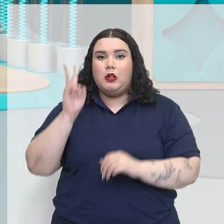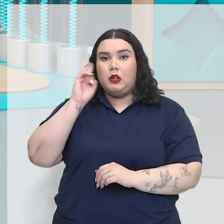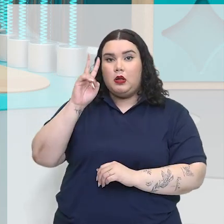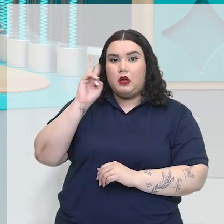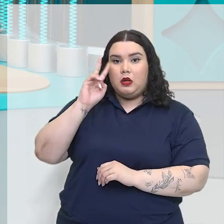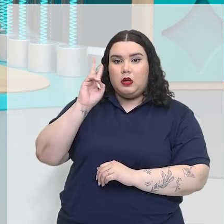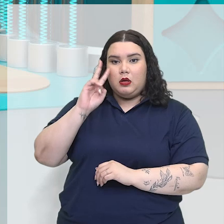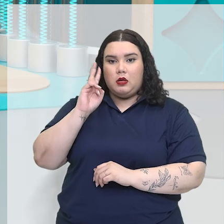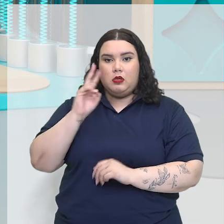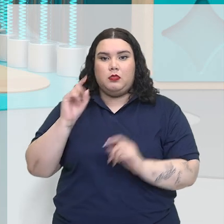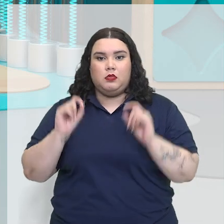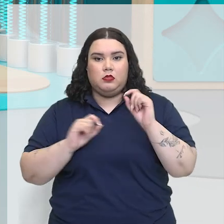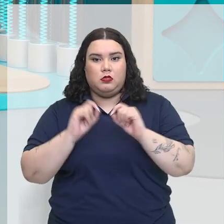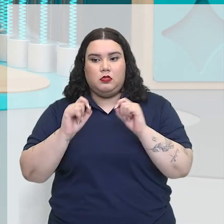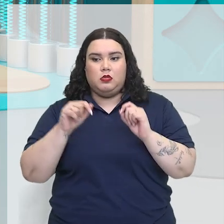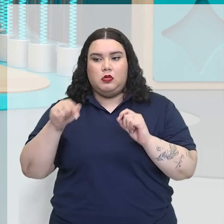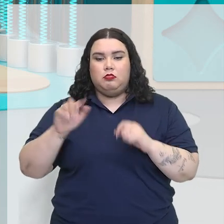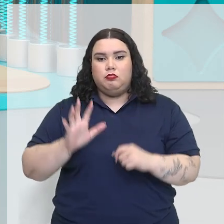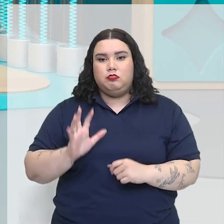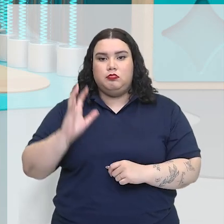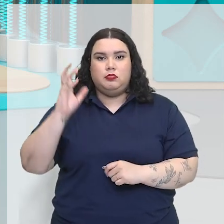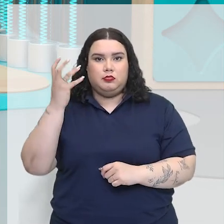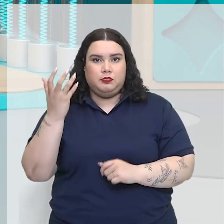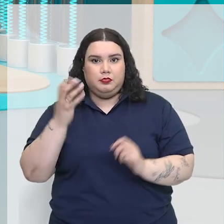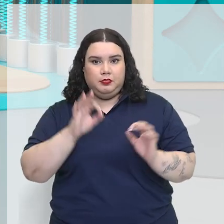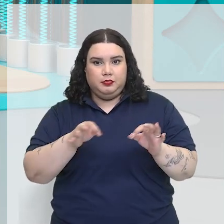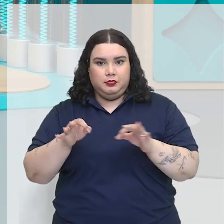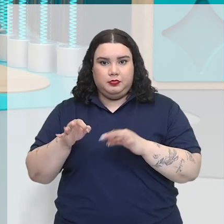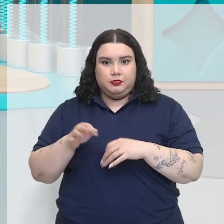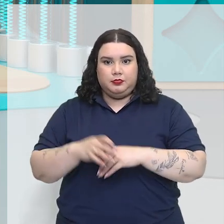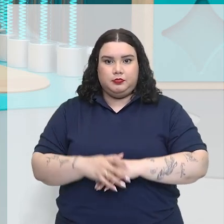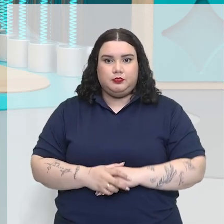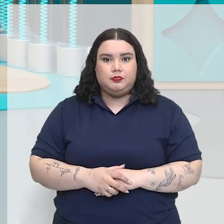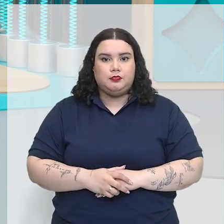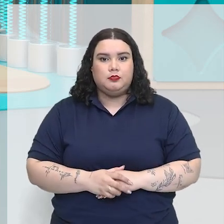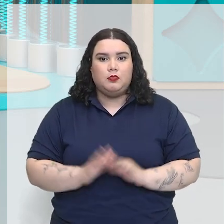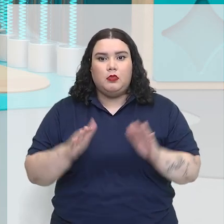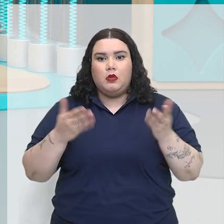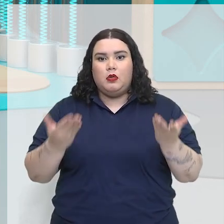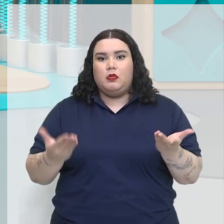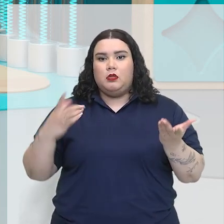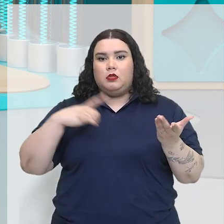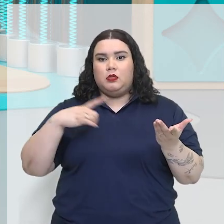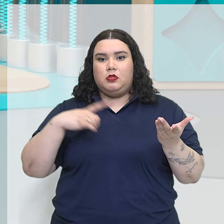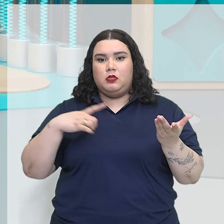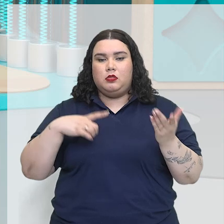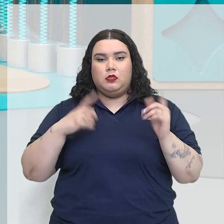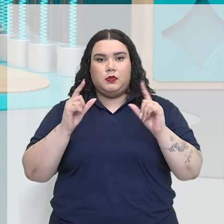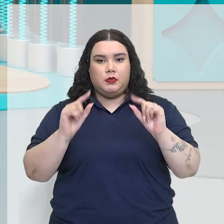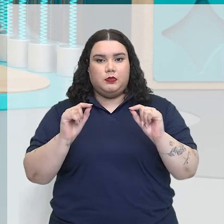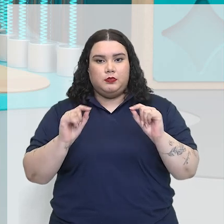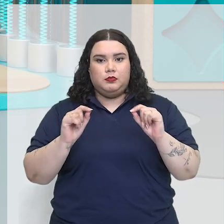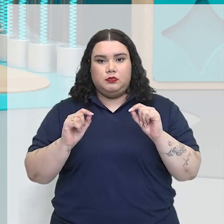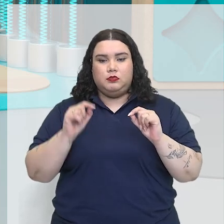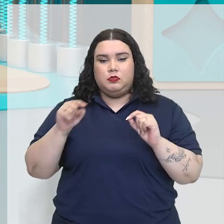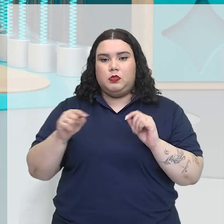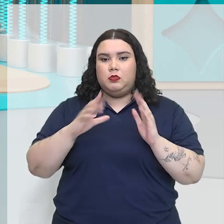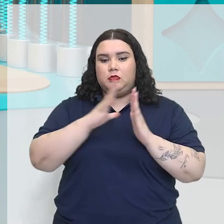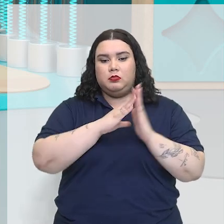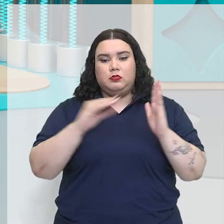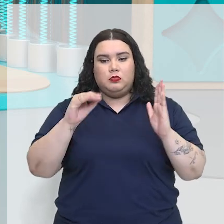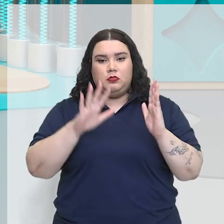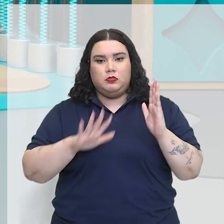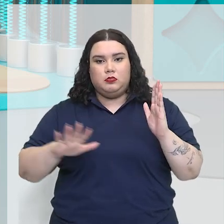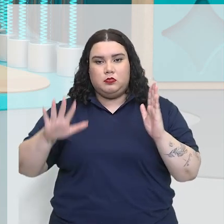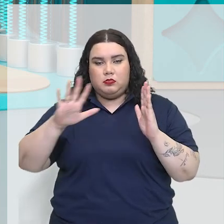lembrança, né, desse fato que ocorreu. Então, nós temos o quê? O que nós temos aí? Uma intertextualidade